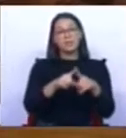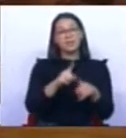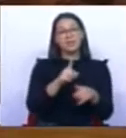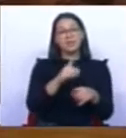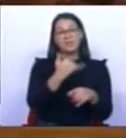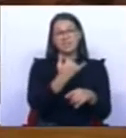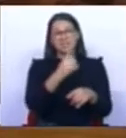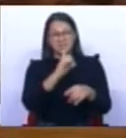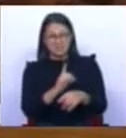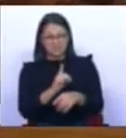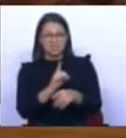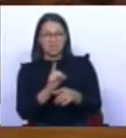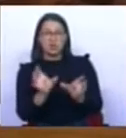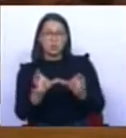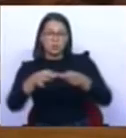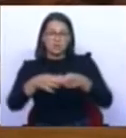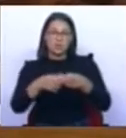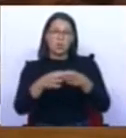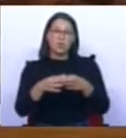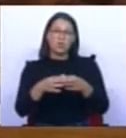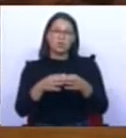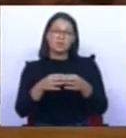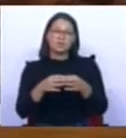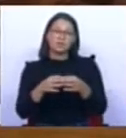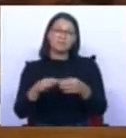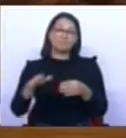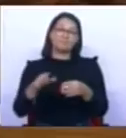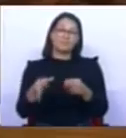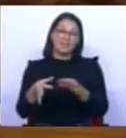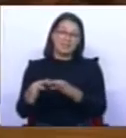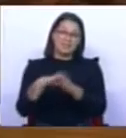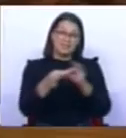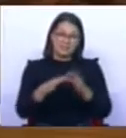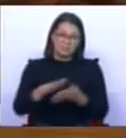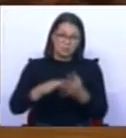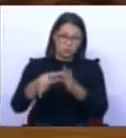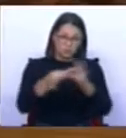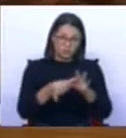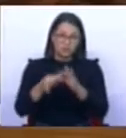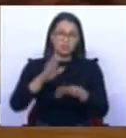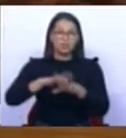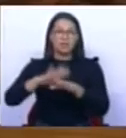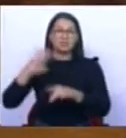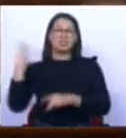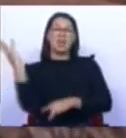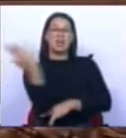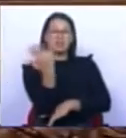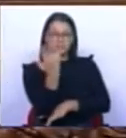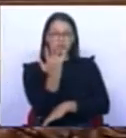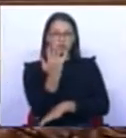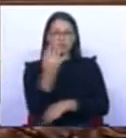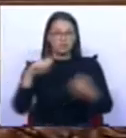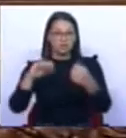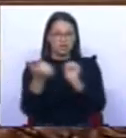da Convenção Quadro das Nações Unidas sobre Alterações Climáticas. Em cada uma destas COP, e não será